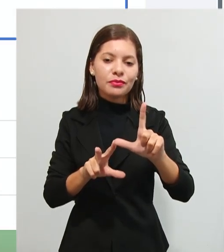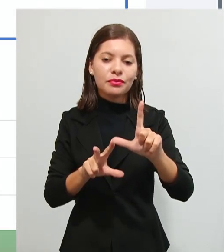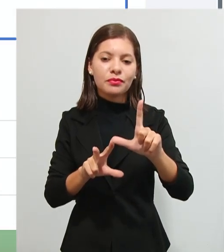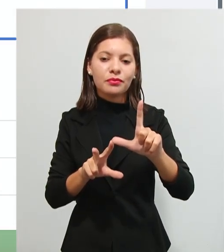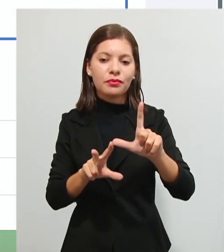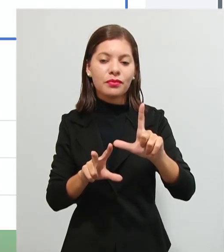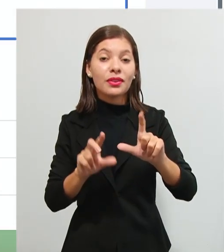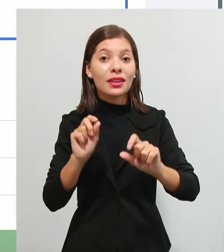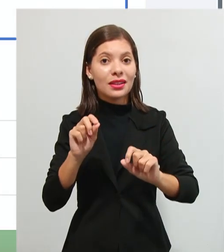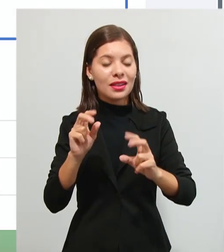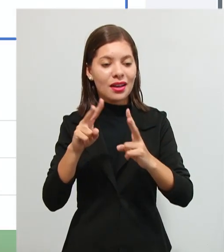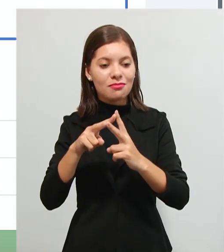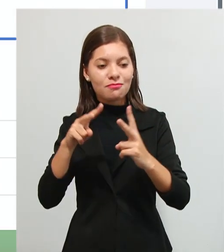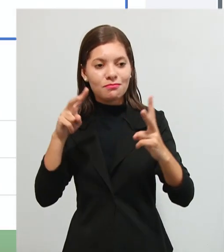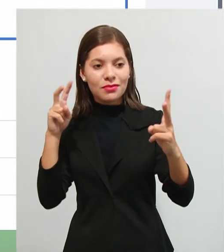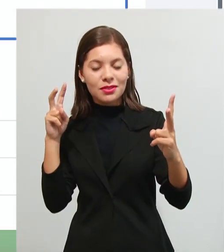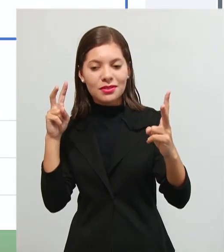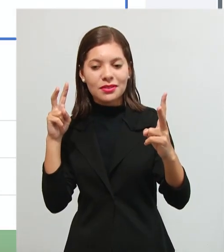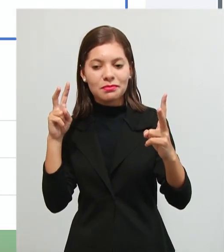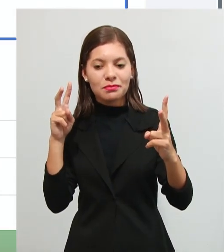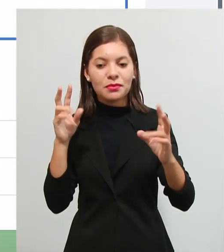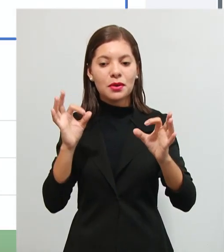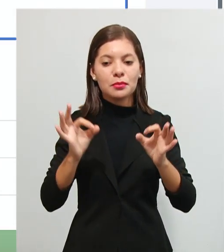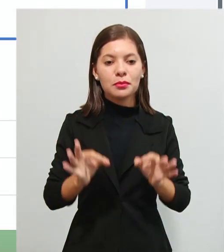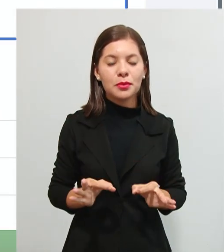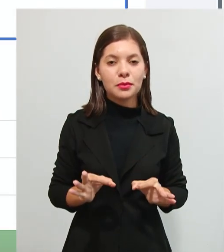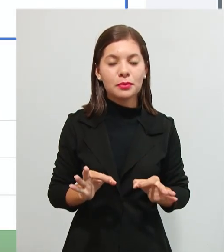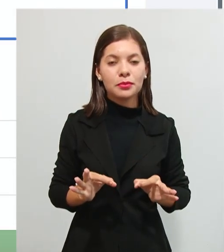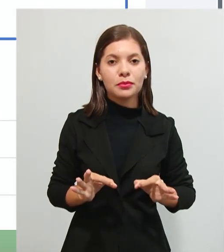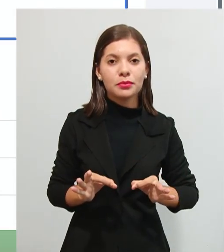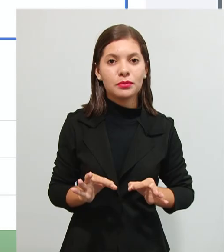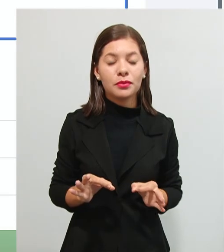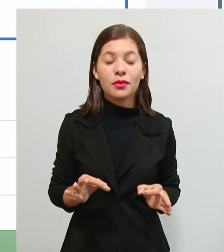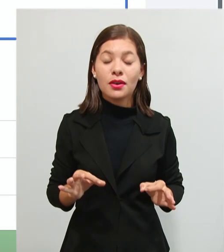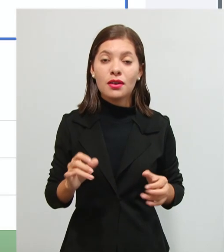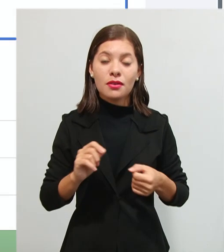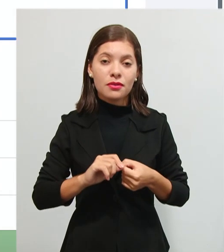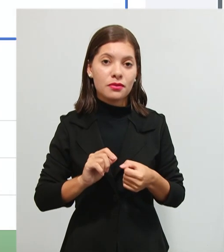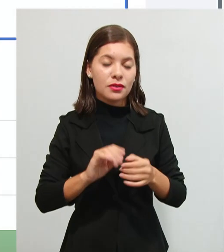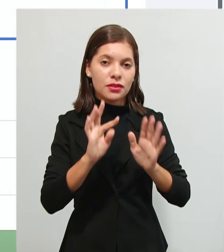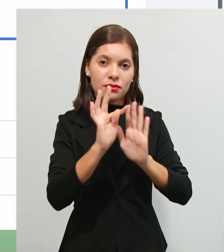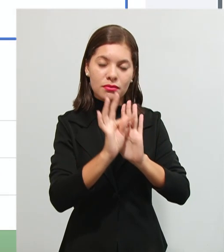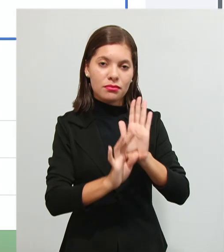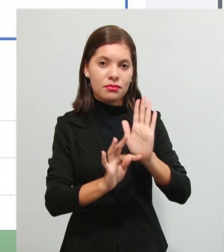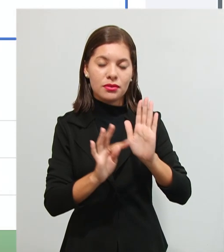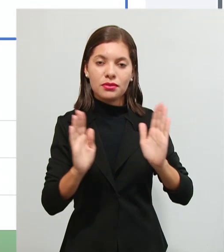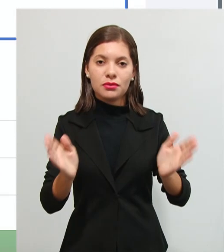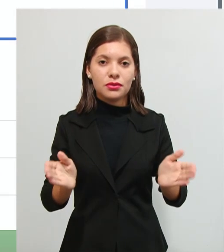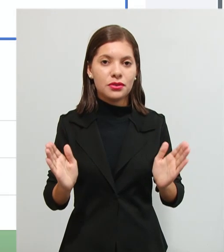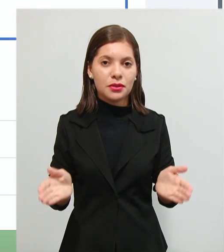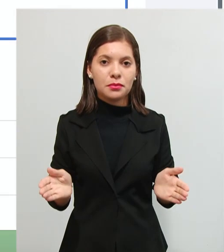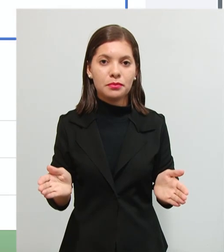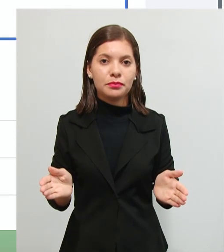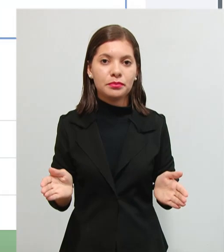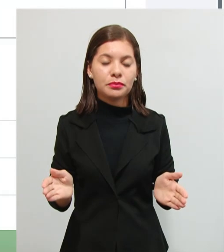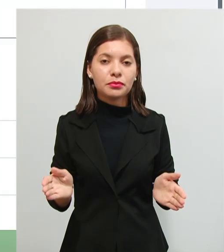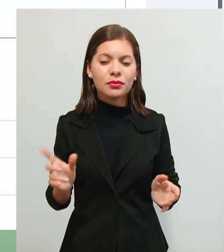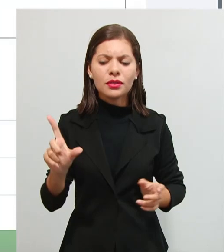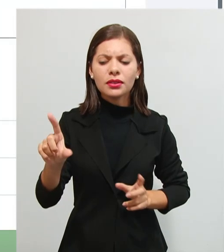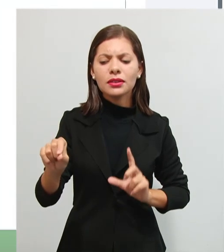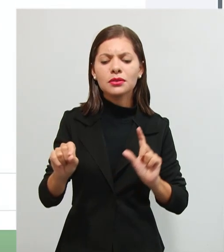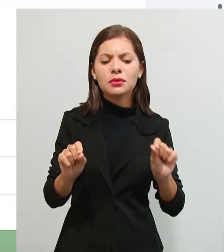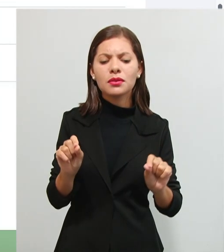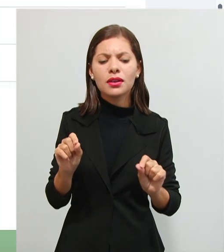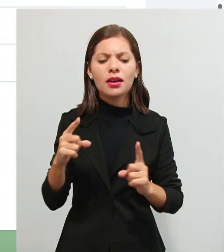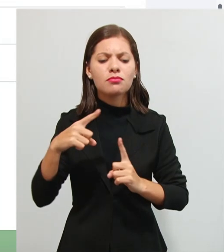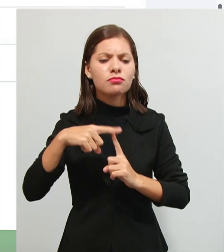na EAD. Pronto. Já fiz o meu texto e eu vou escolher o tipo